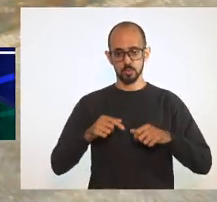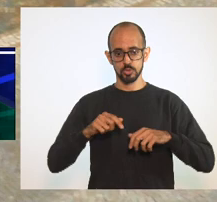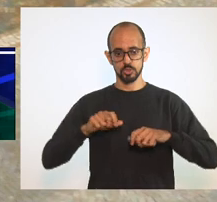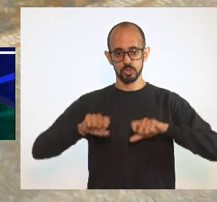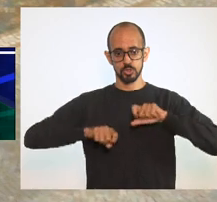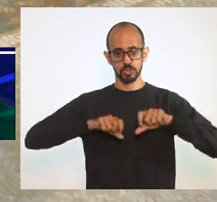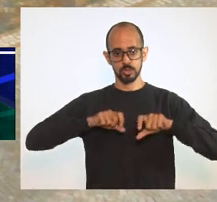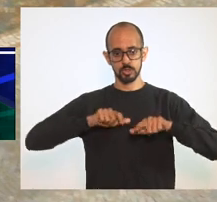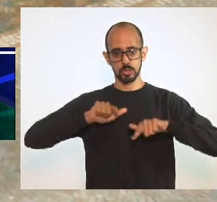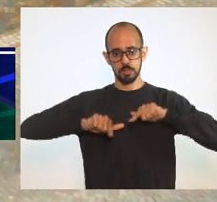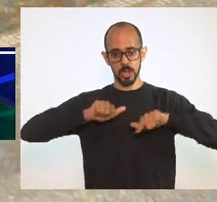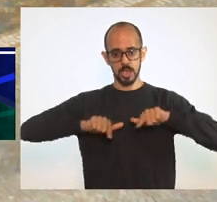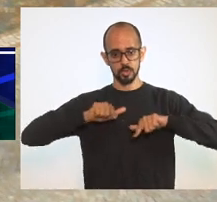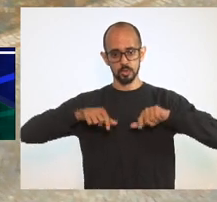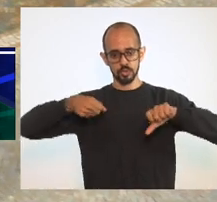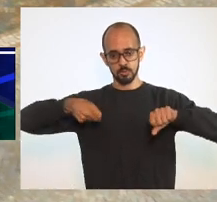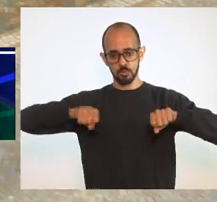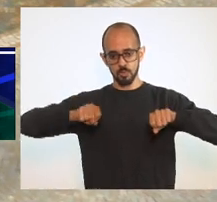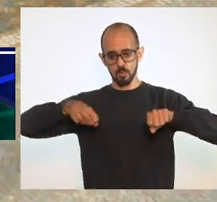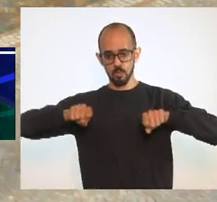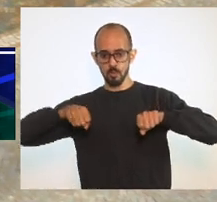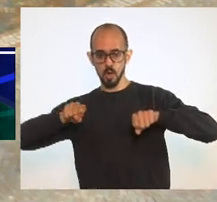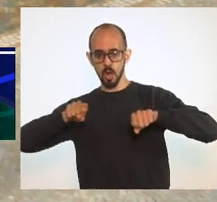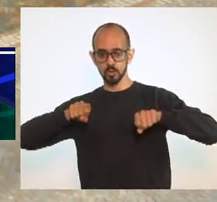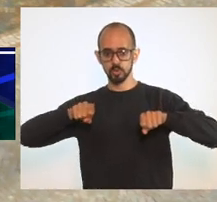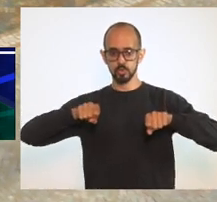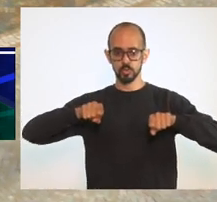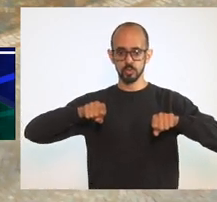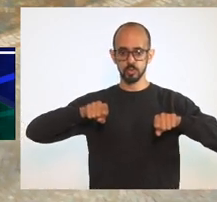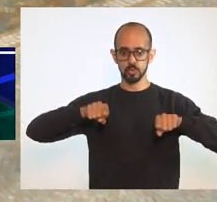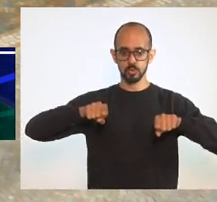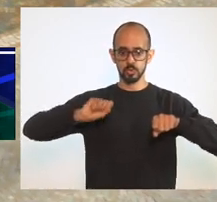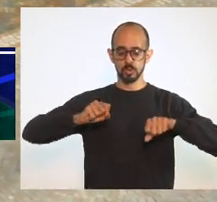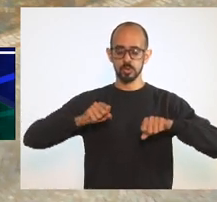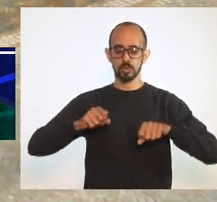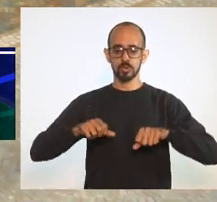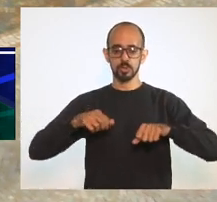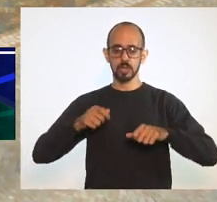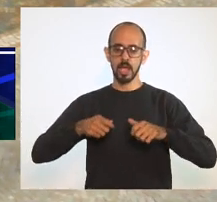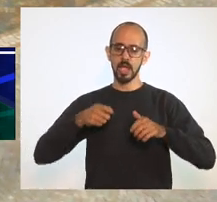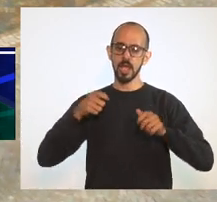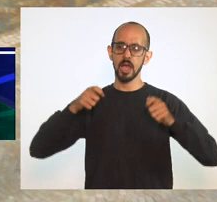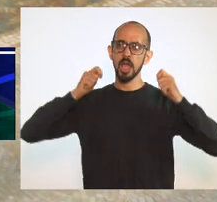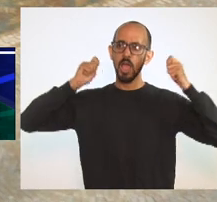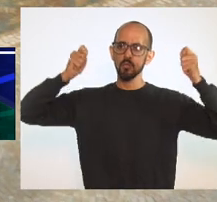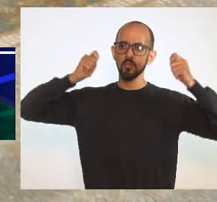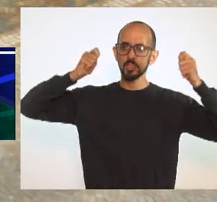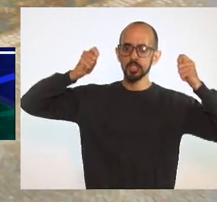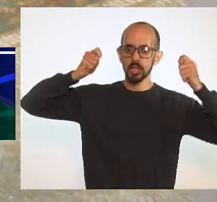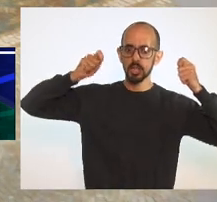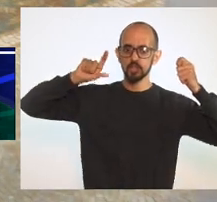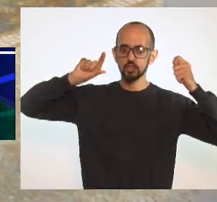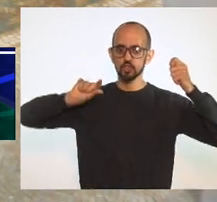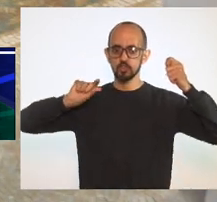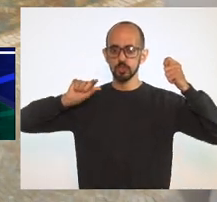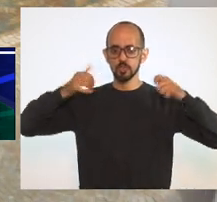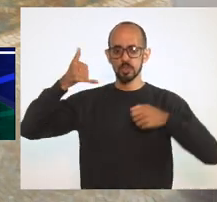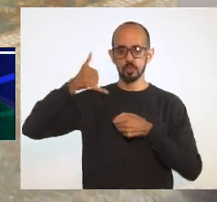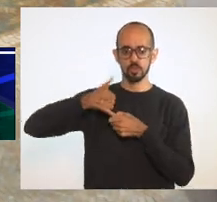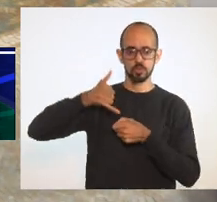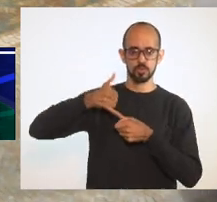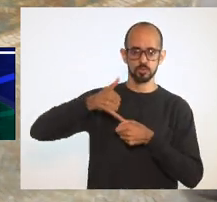Rio de Janeiro, pleiteando aí a redução dos combustíveis, né? Não só no Rio de Janeiro, a gente vê o aumento aí em todo o